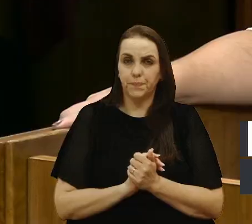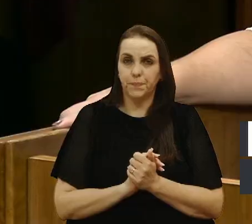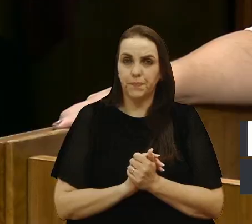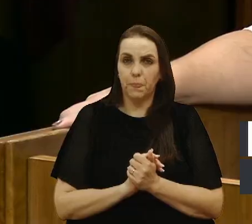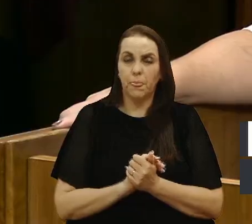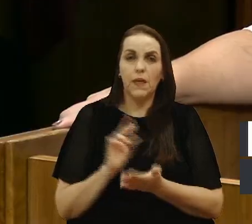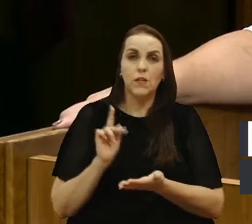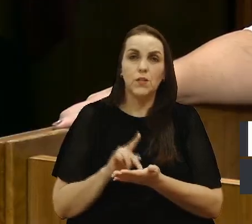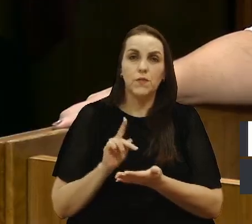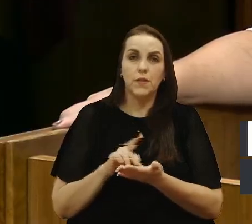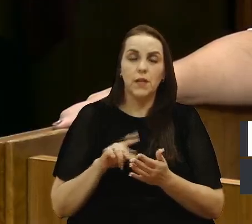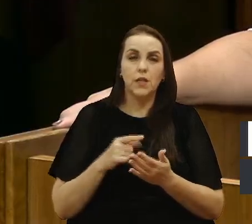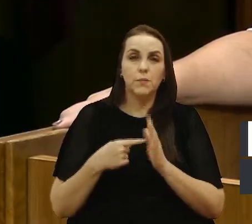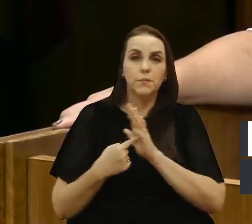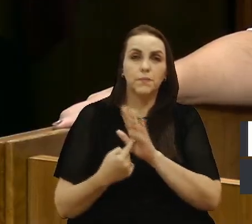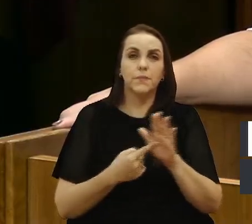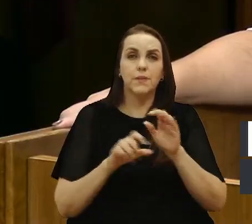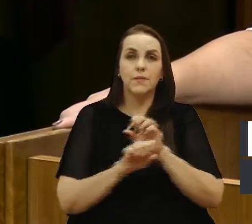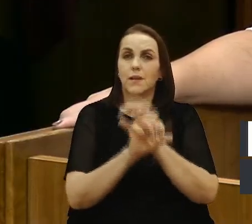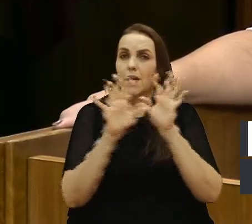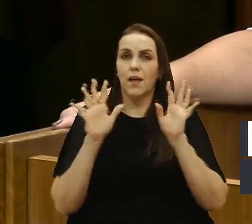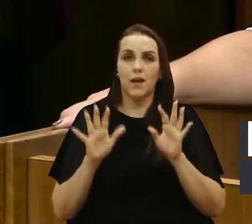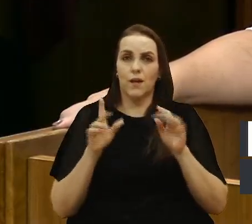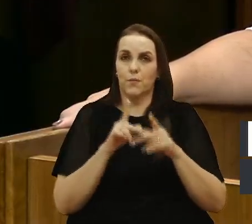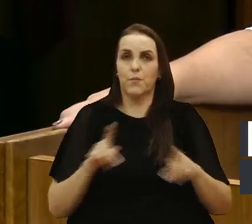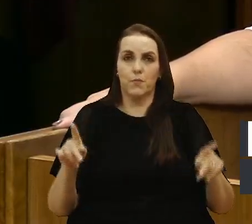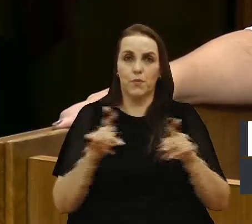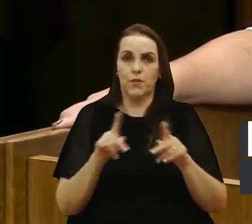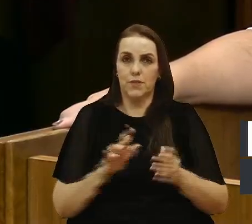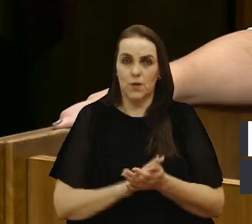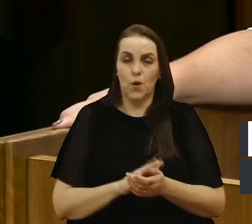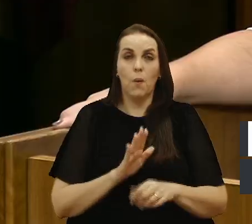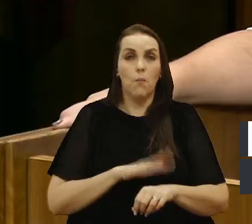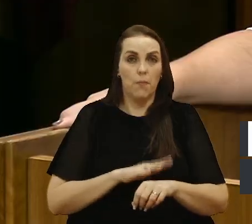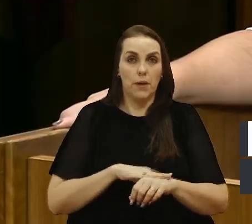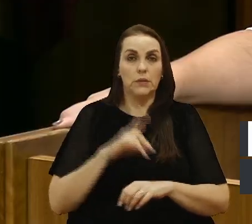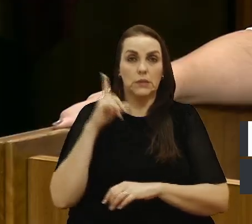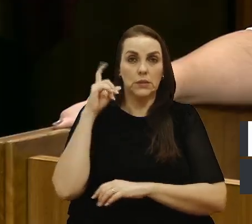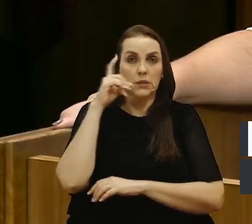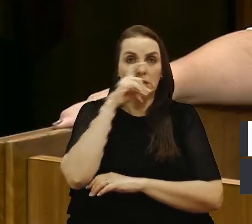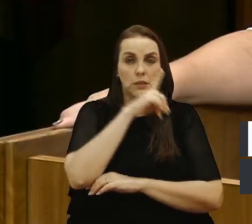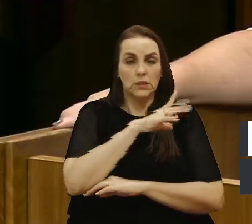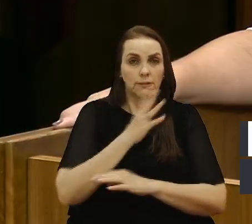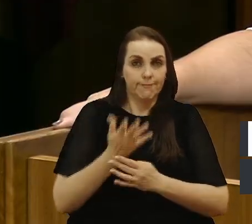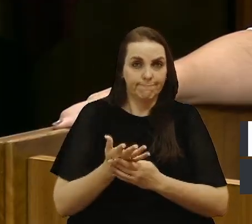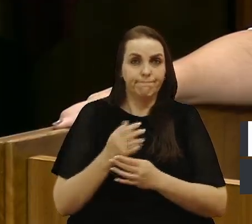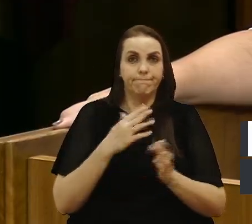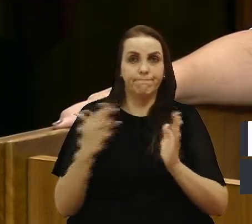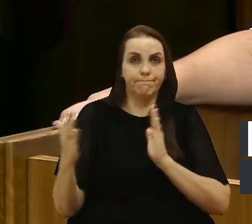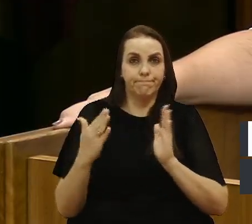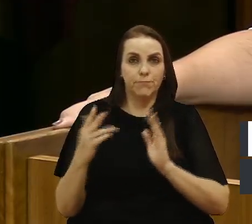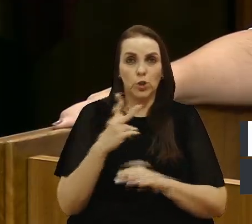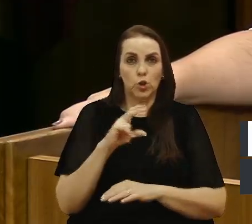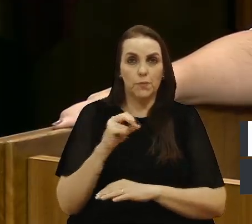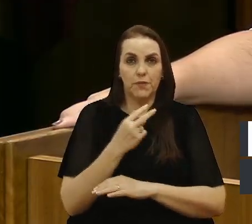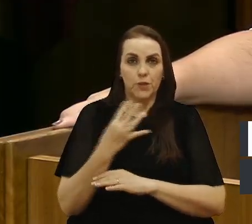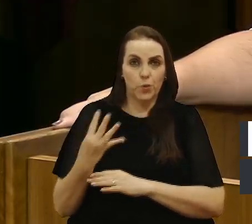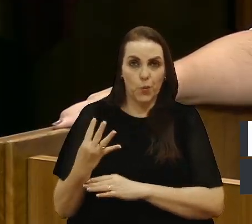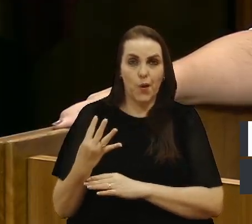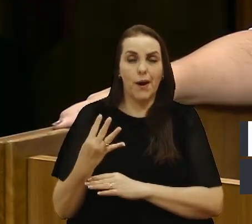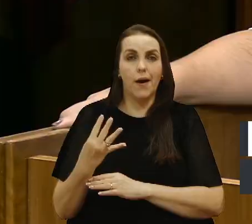realmente para trazer transparência à população. Passamos por momentos temerosos, em 2024, uma situação